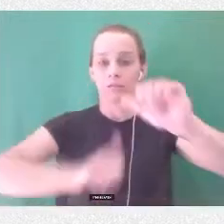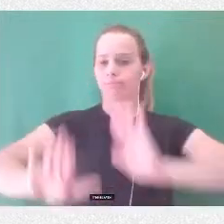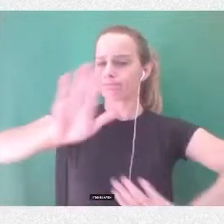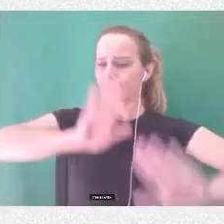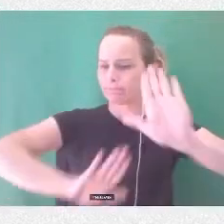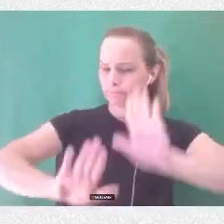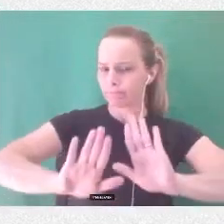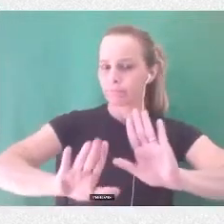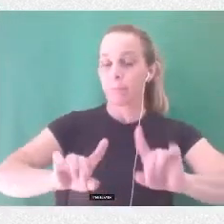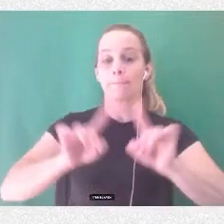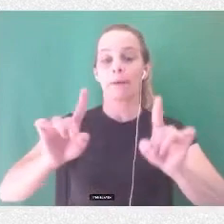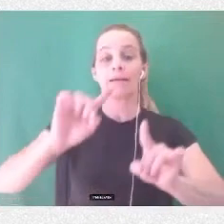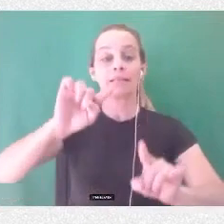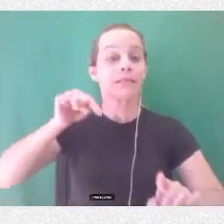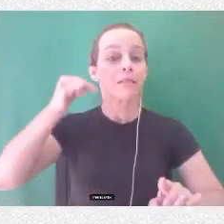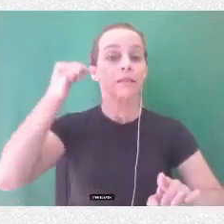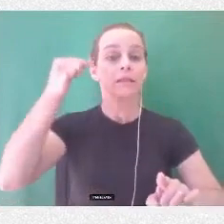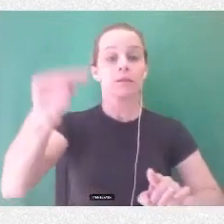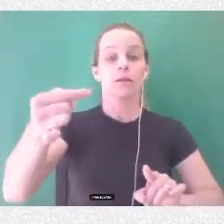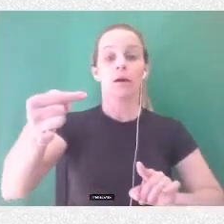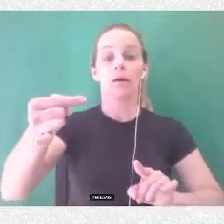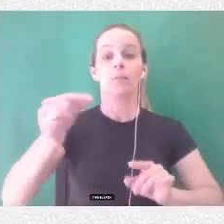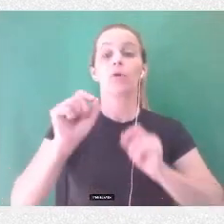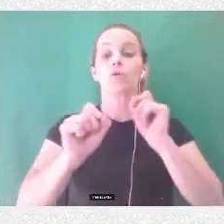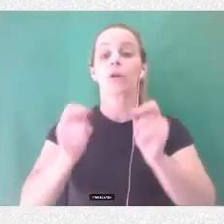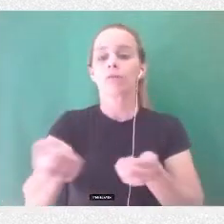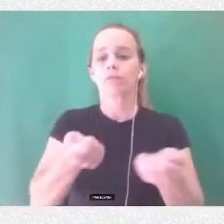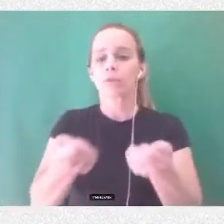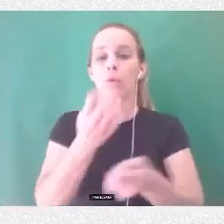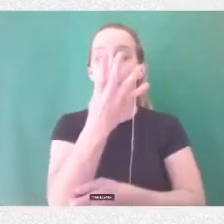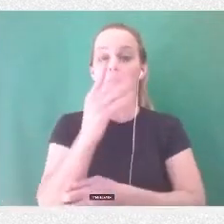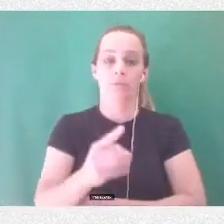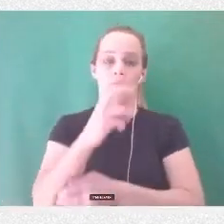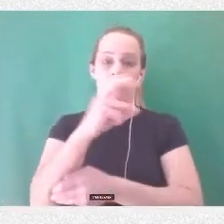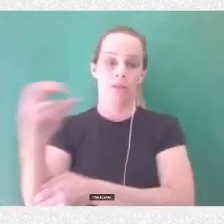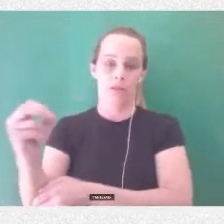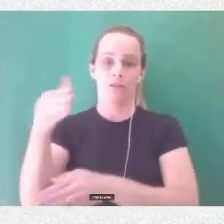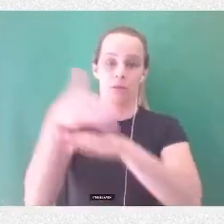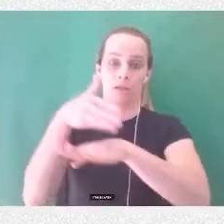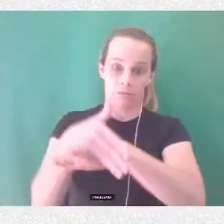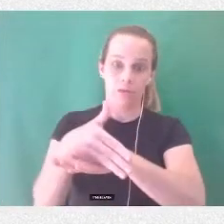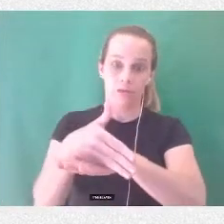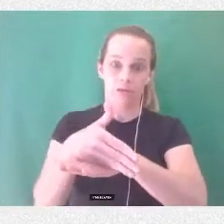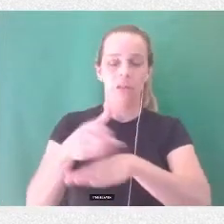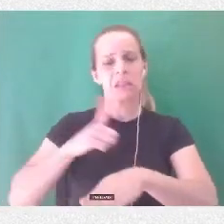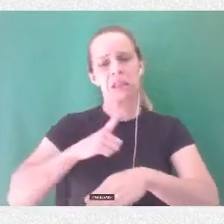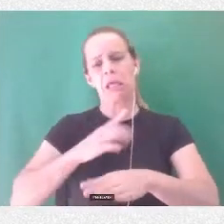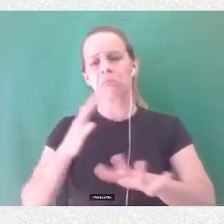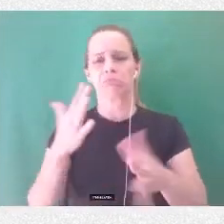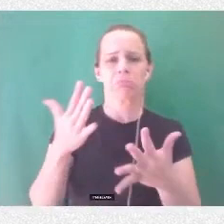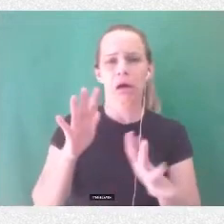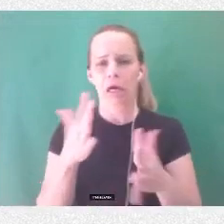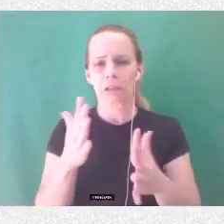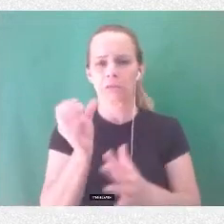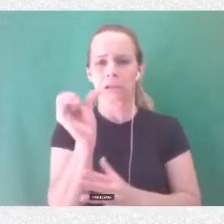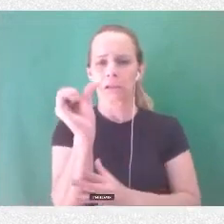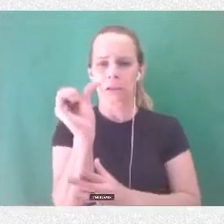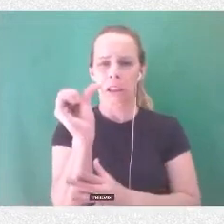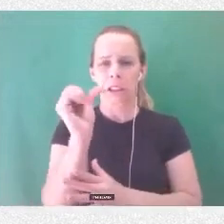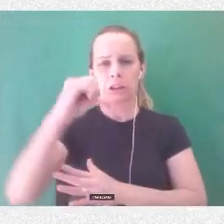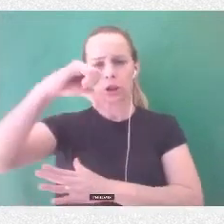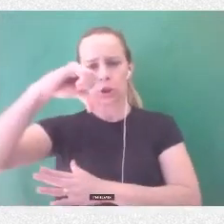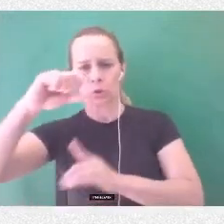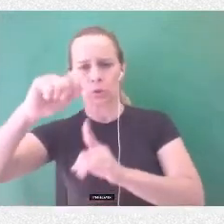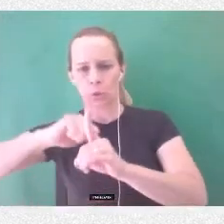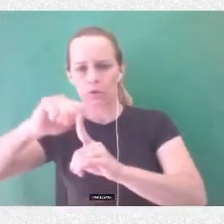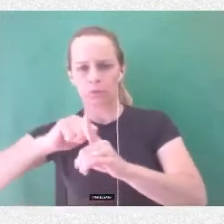nós completarmos esse recrutamento de 4.500 participantes, que nós estamos estimando um tempo aí de cerca entre 6 e 9 meses